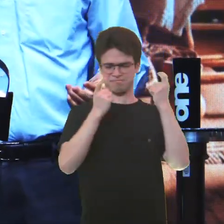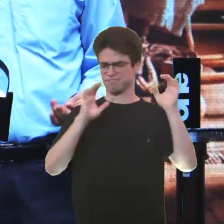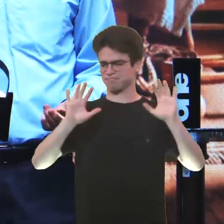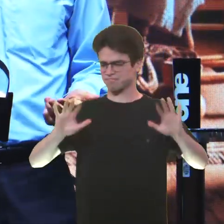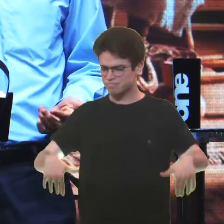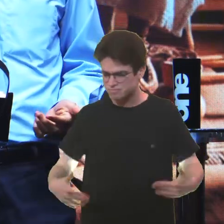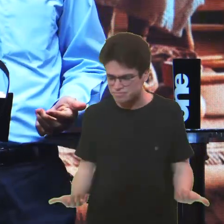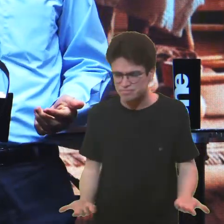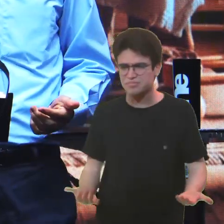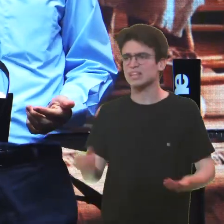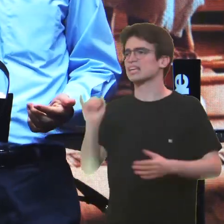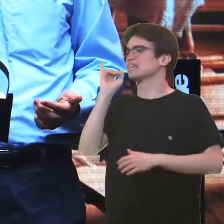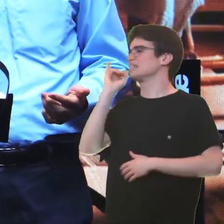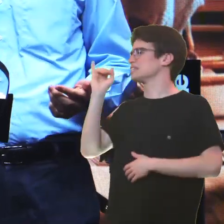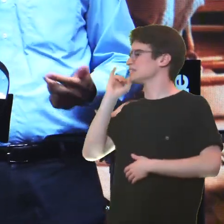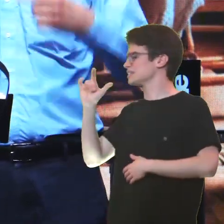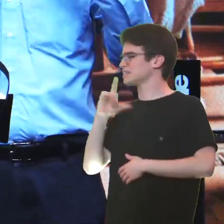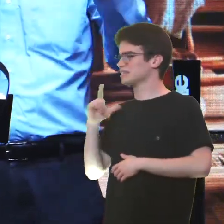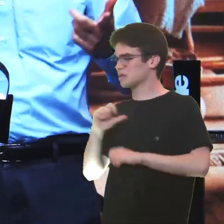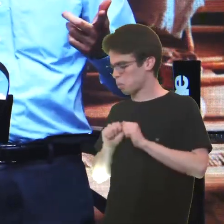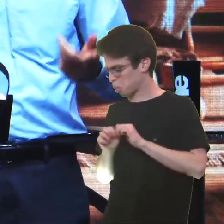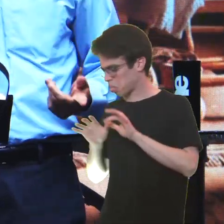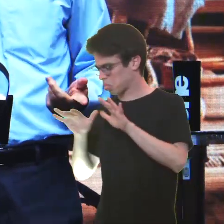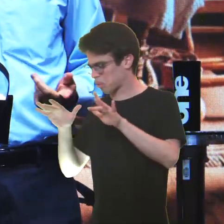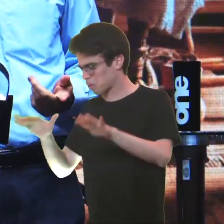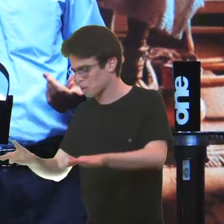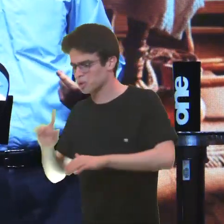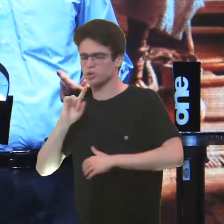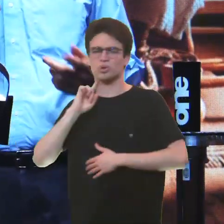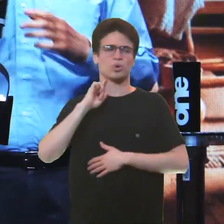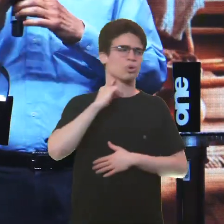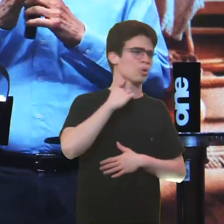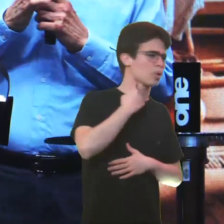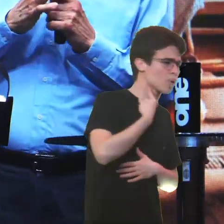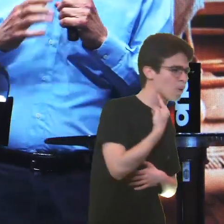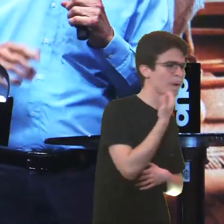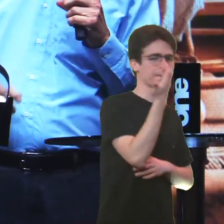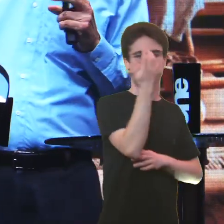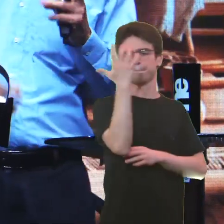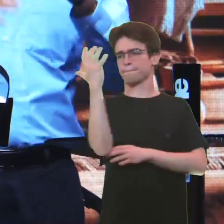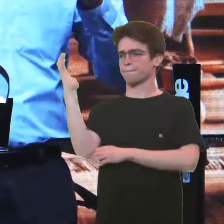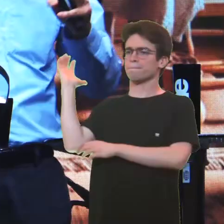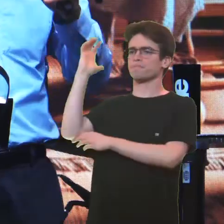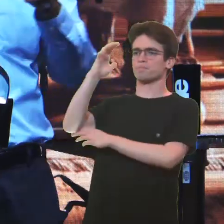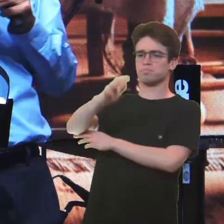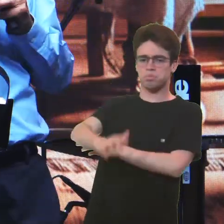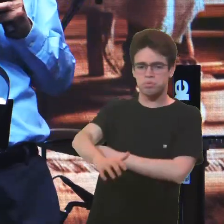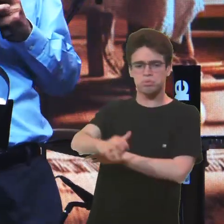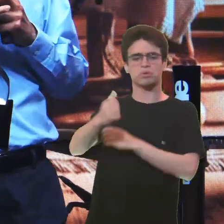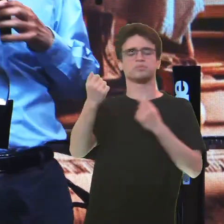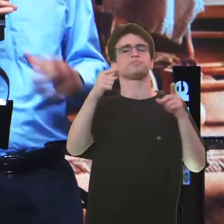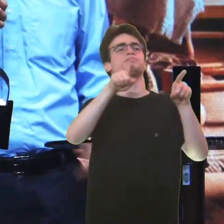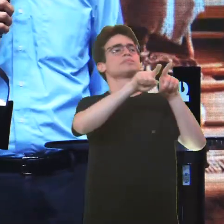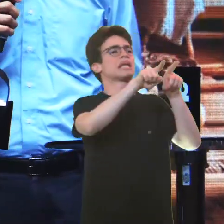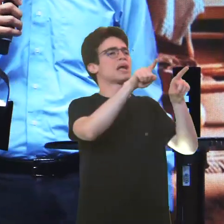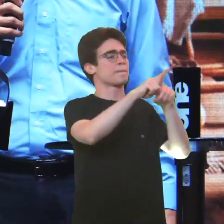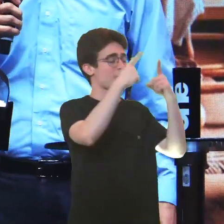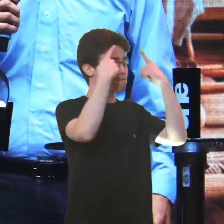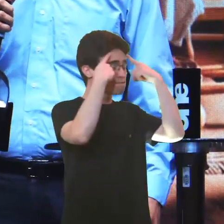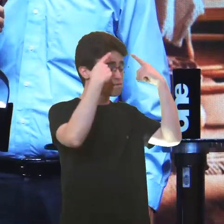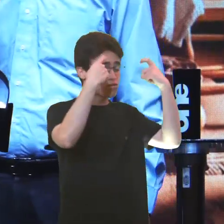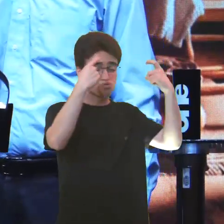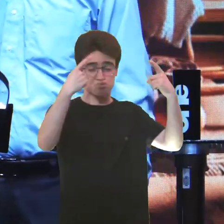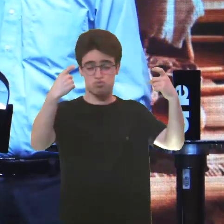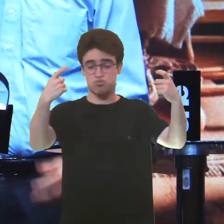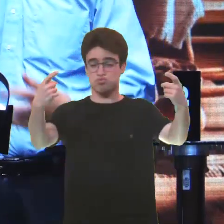la contaminación, como a contaminação, la deforestación, a deflorestação, la violencia en las a ciudades, violência